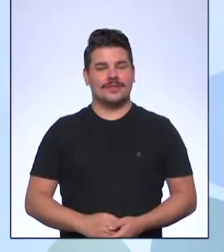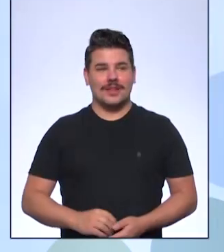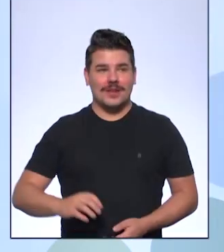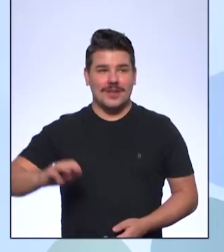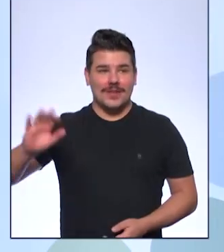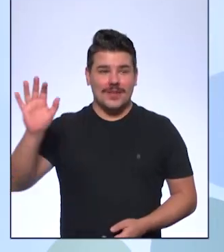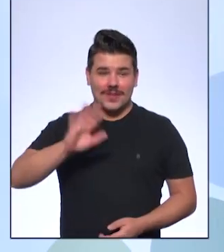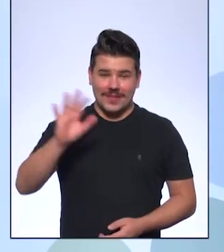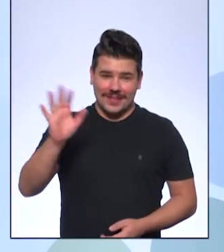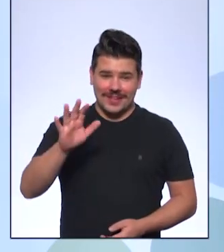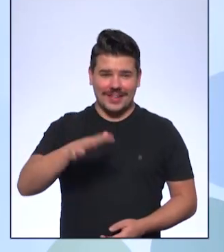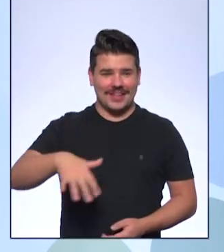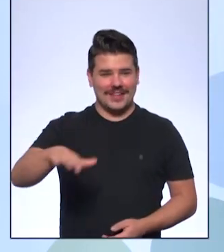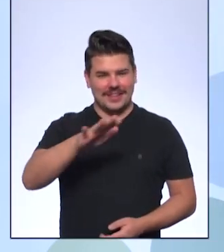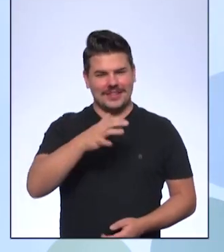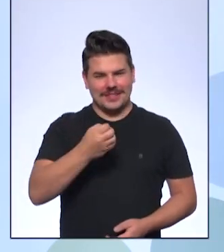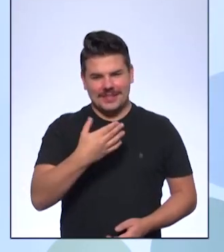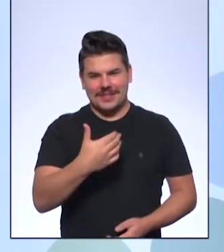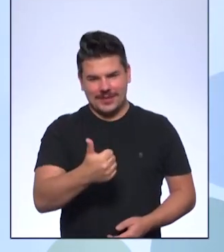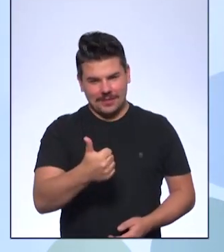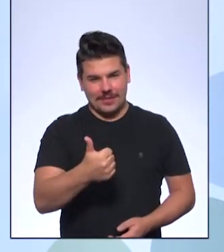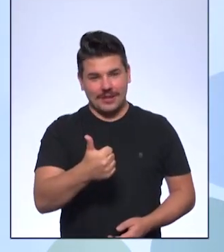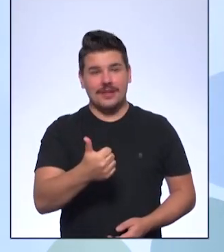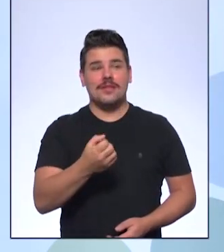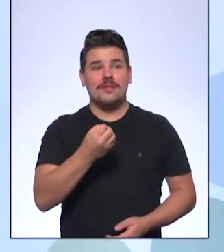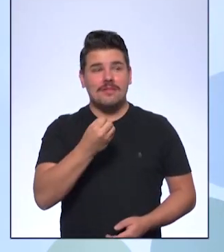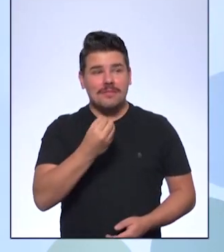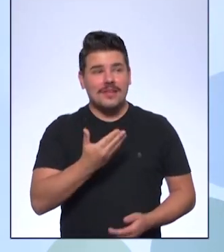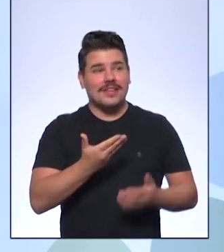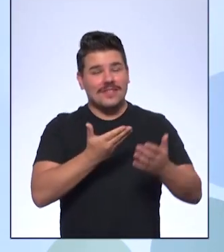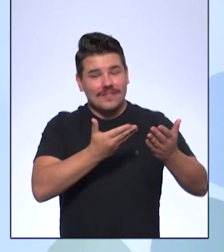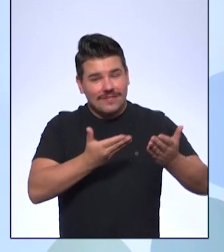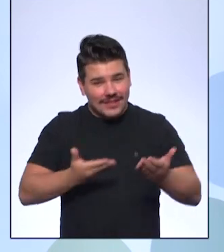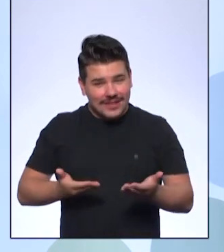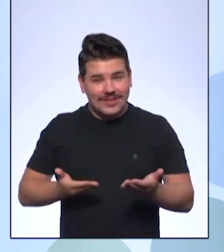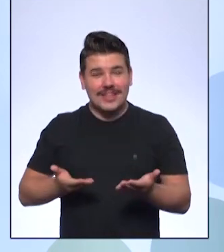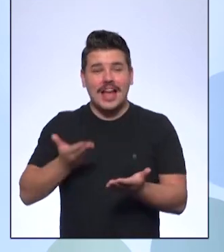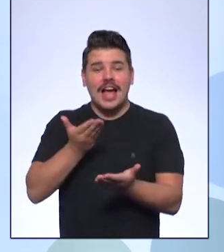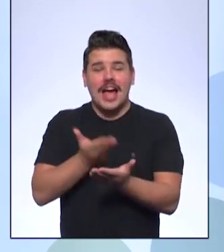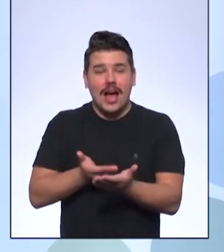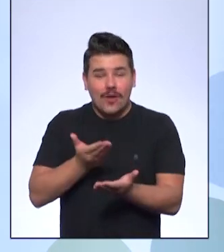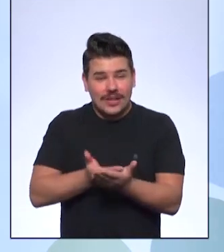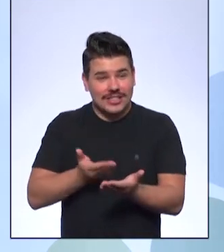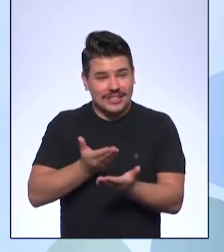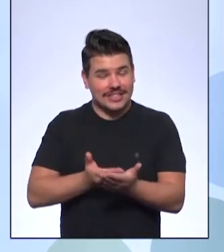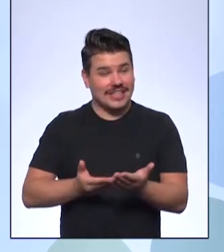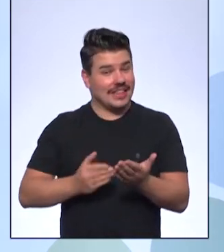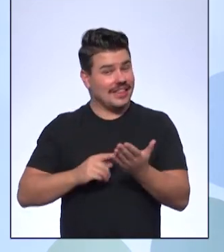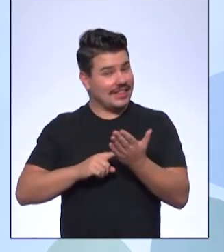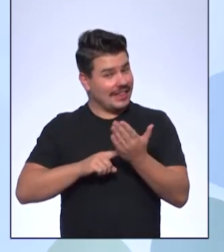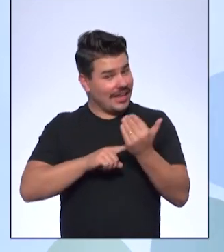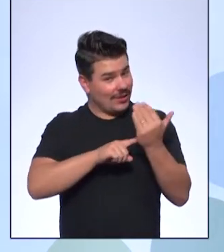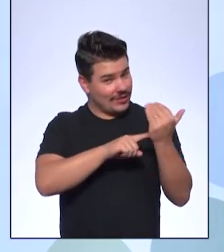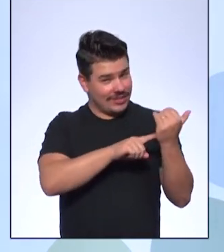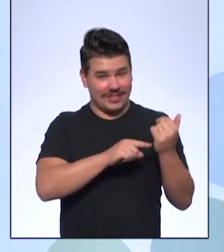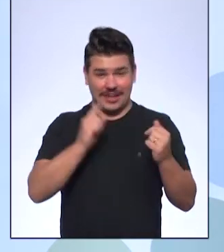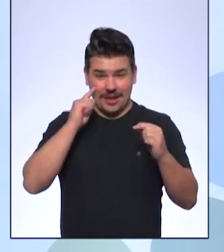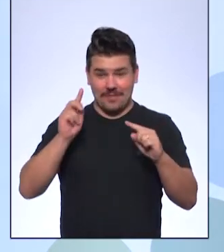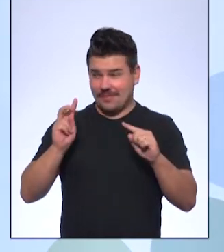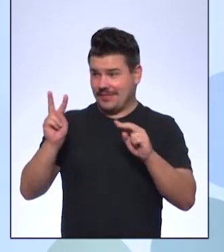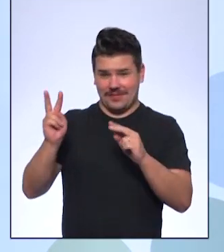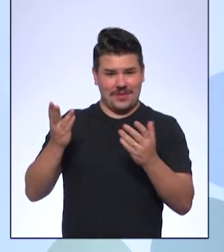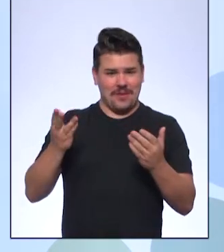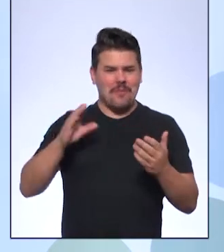Olá, galera! Tudo bem? Sejam bem-vindos para mais uma aula de tecnologia. Não foi isso aí que apareceu na